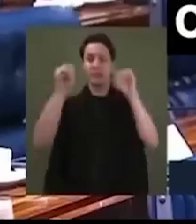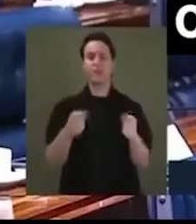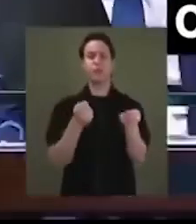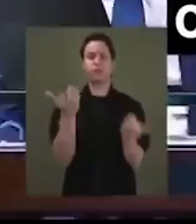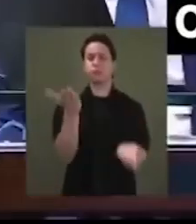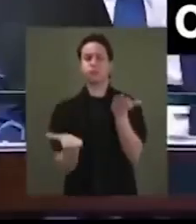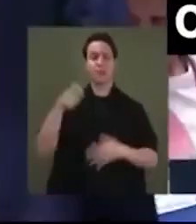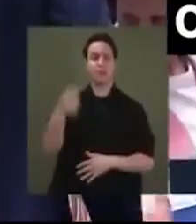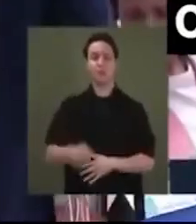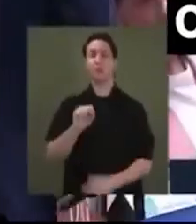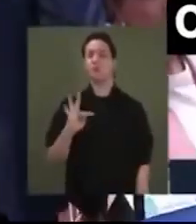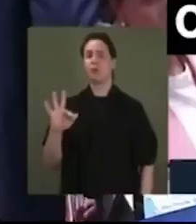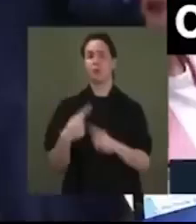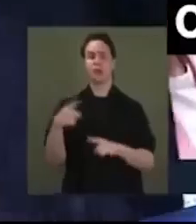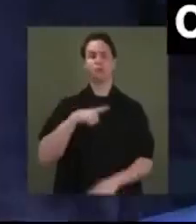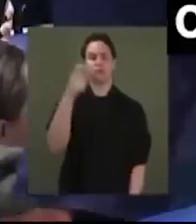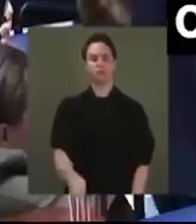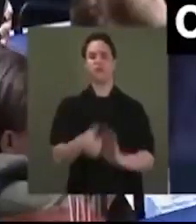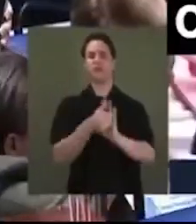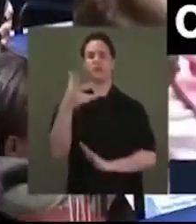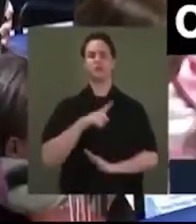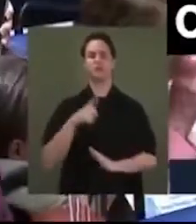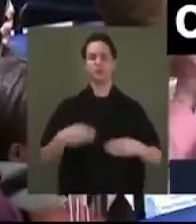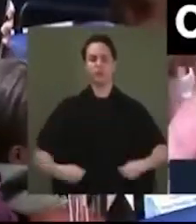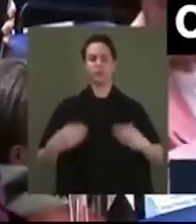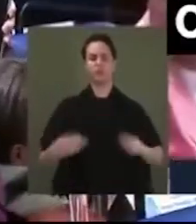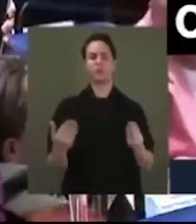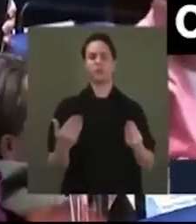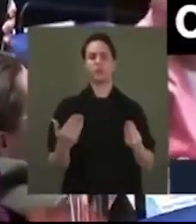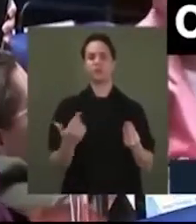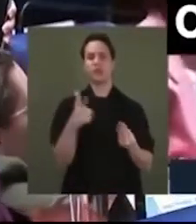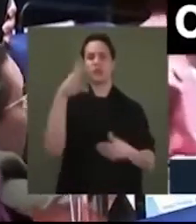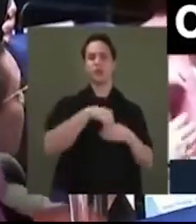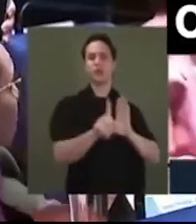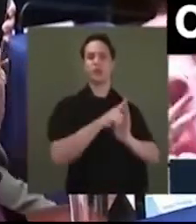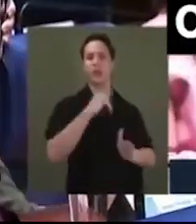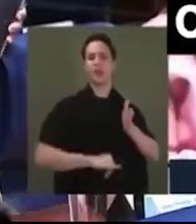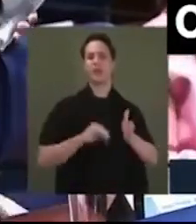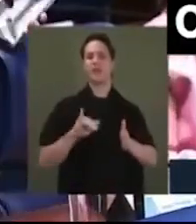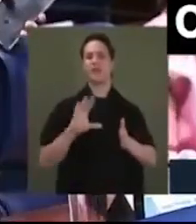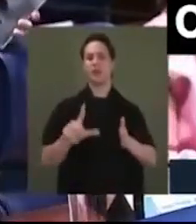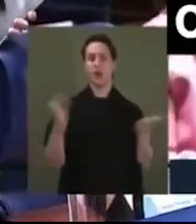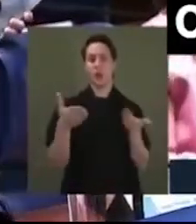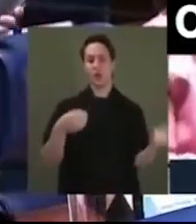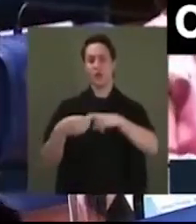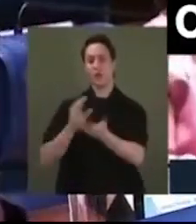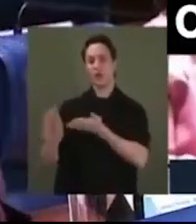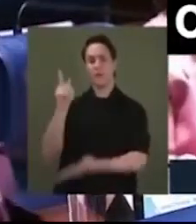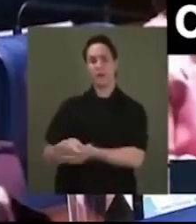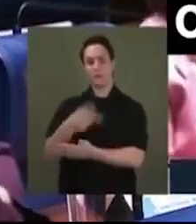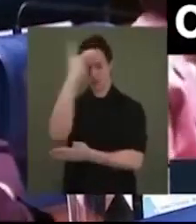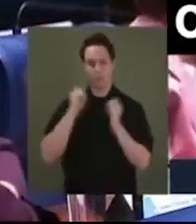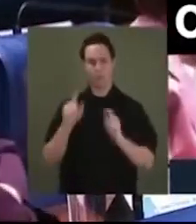e contrapesos. O Supremo tem decidido que várias despesas estão fora do arcabouço fiscal, como fez várias coisas, inclusive agora, o reembolso dos aposentados e